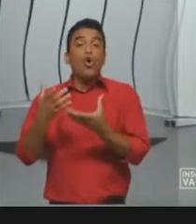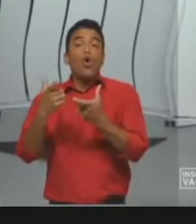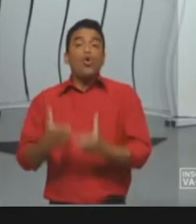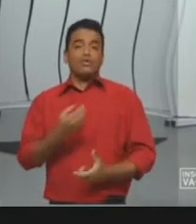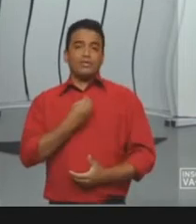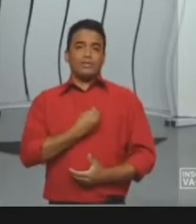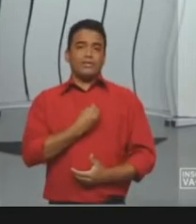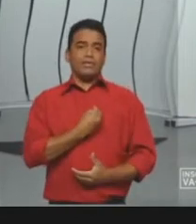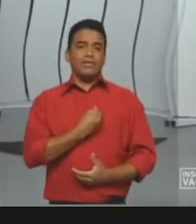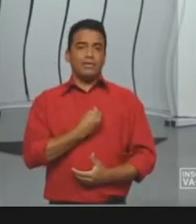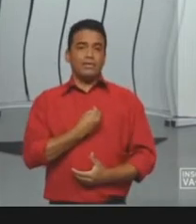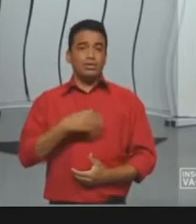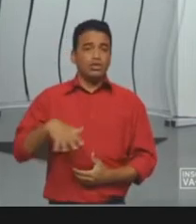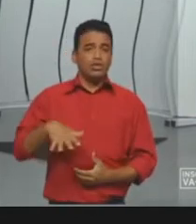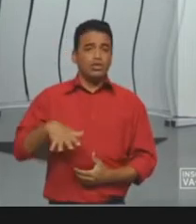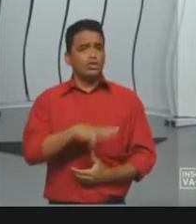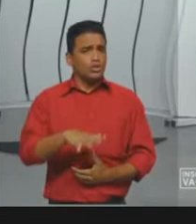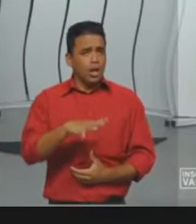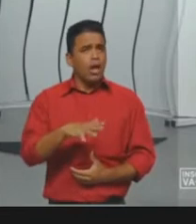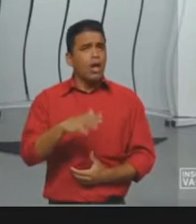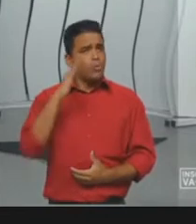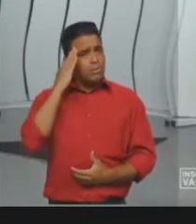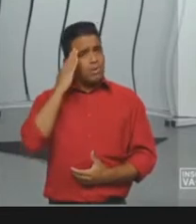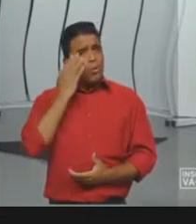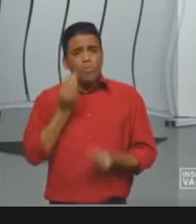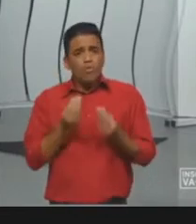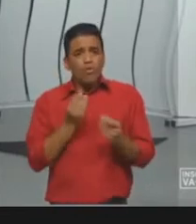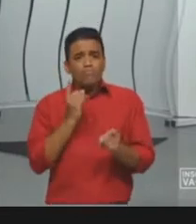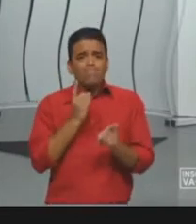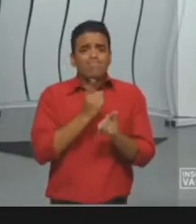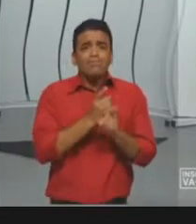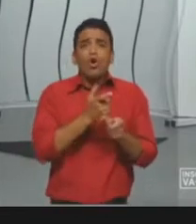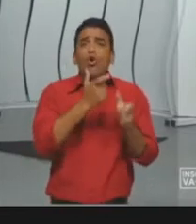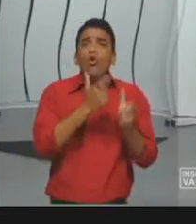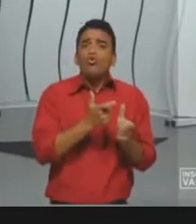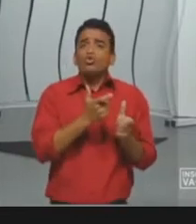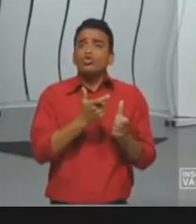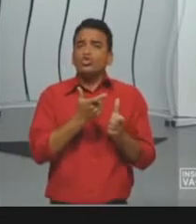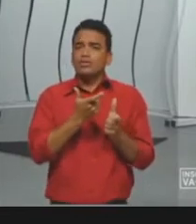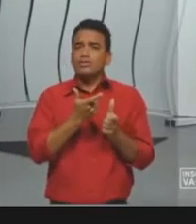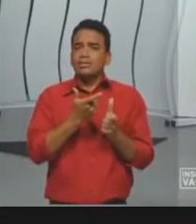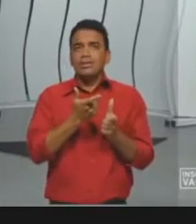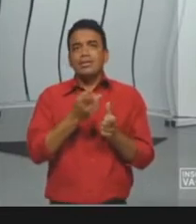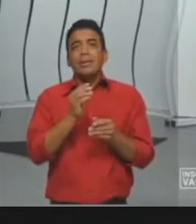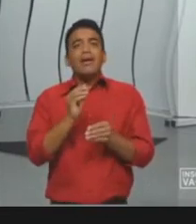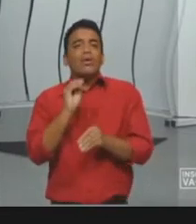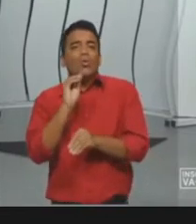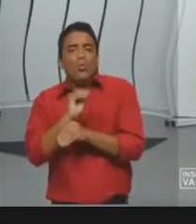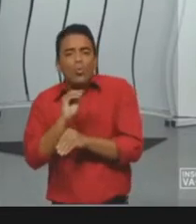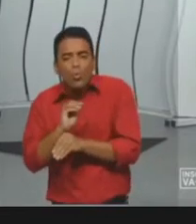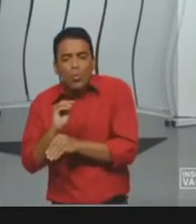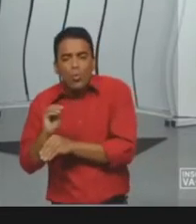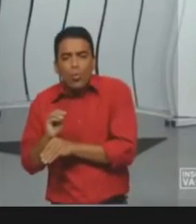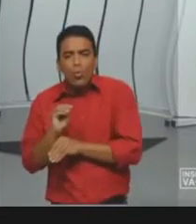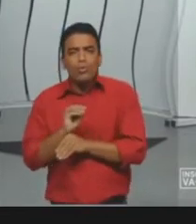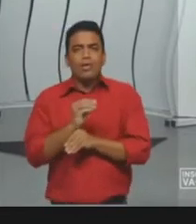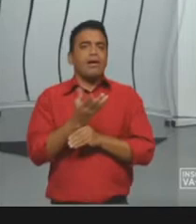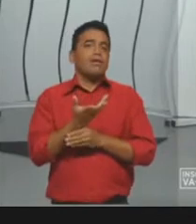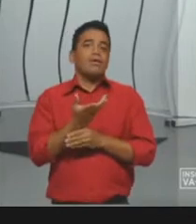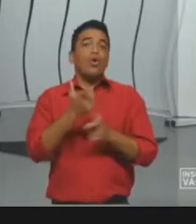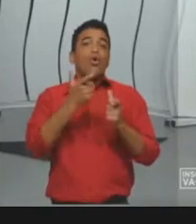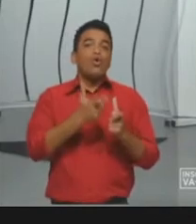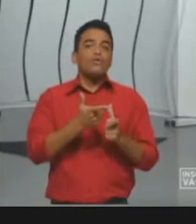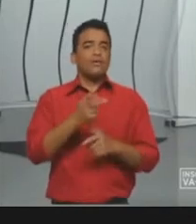é importante para você saber onde encontrá-los e onde precisa de ser preservado, onde que você vai utilizar,